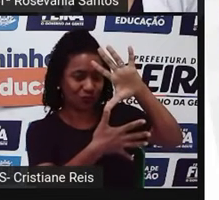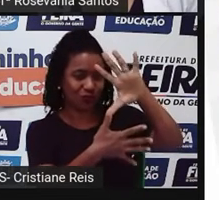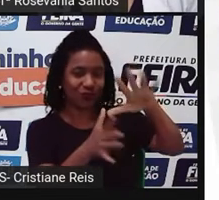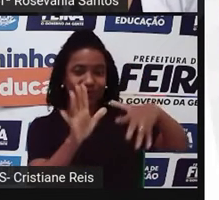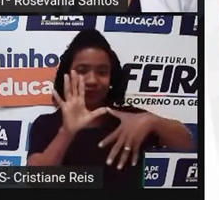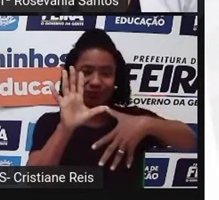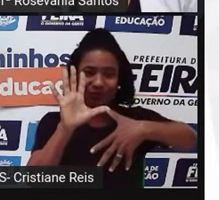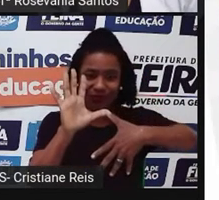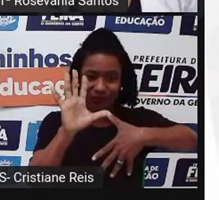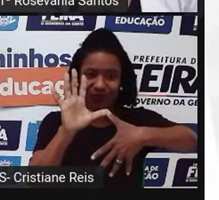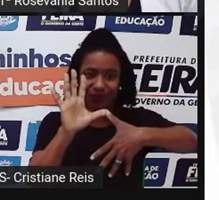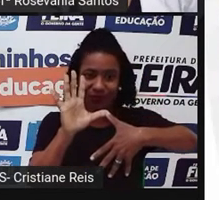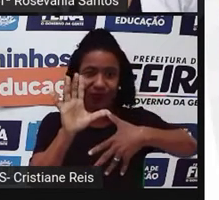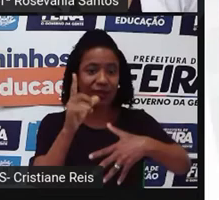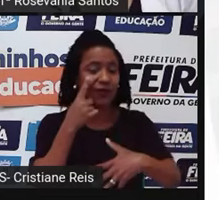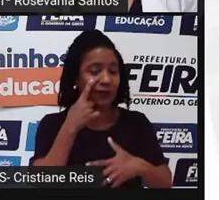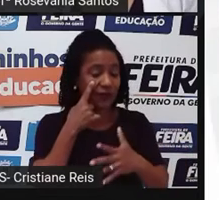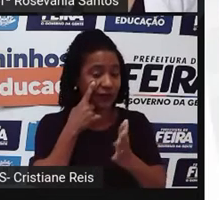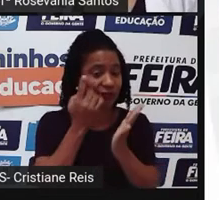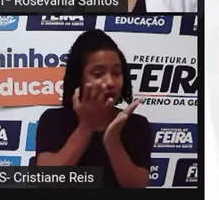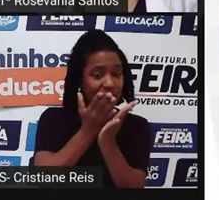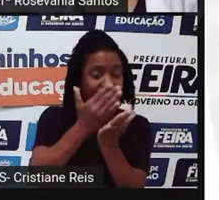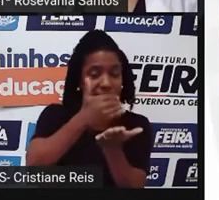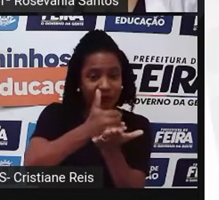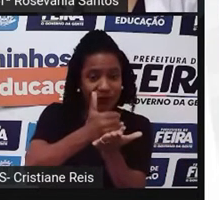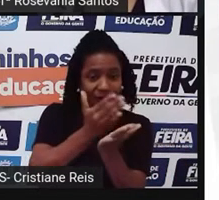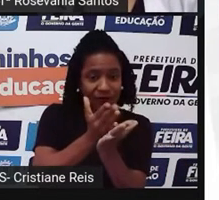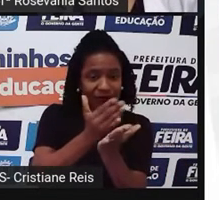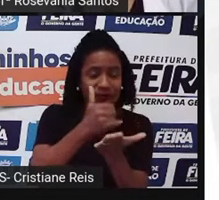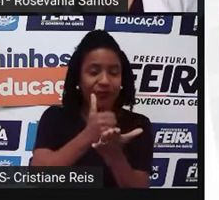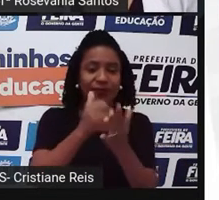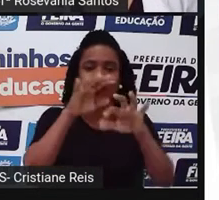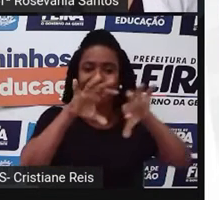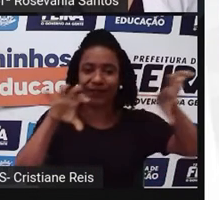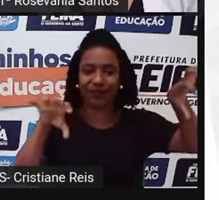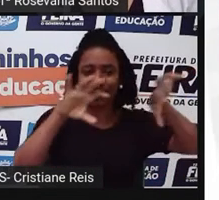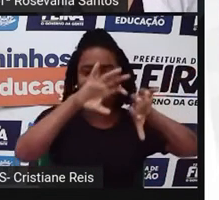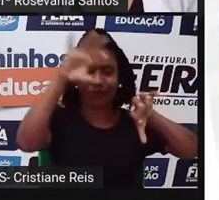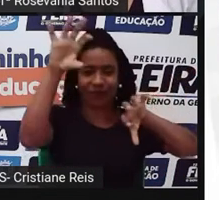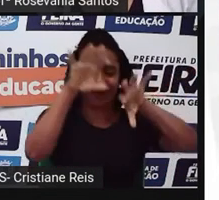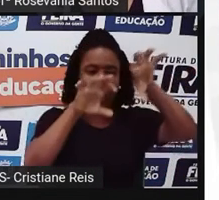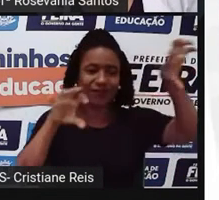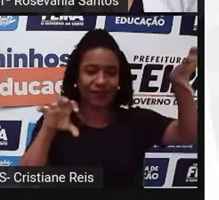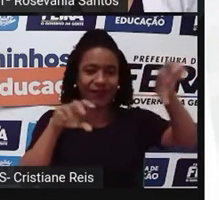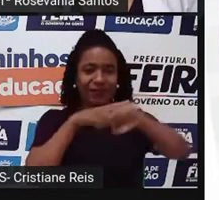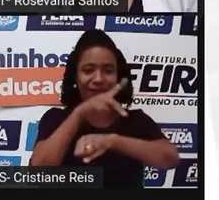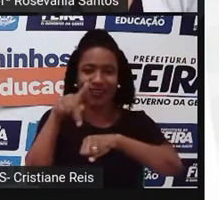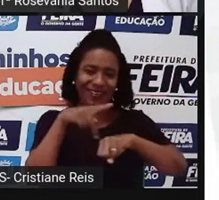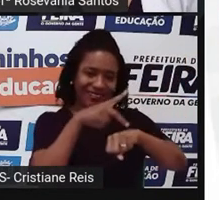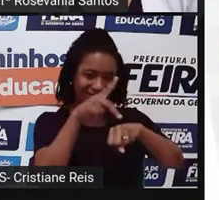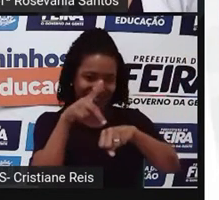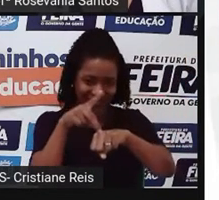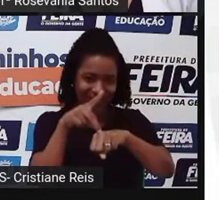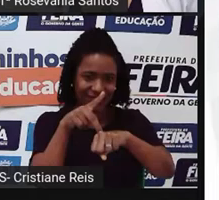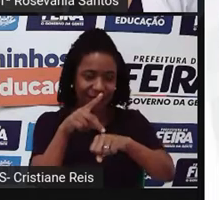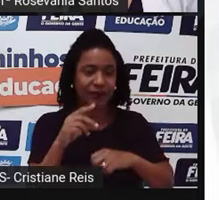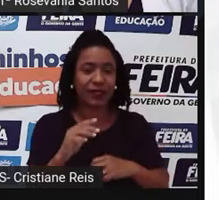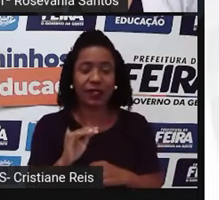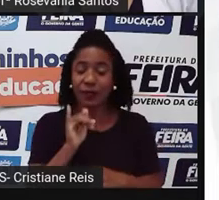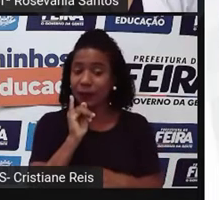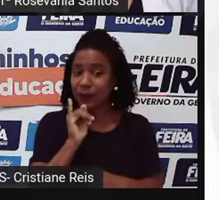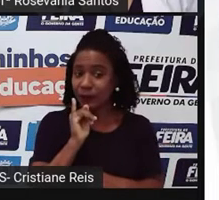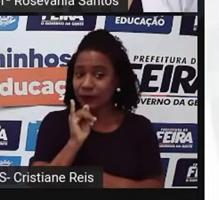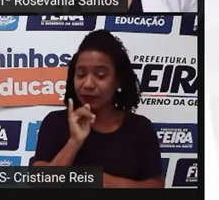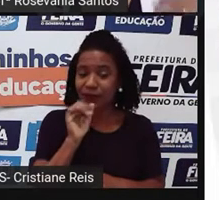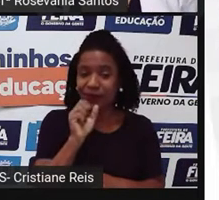divisão interna, que é uma subdivisão ou subregionalização em países, né? Se a gente